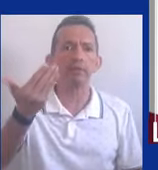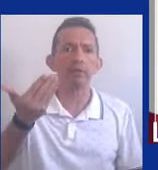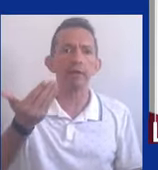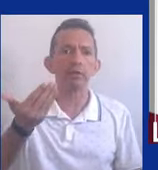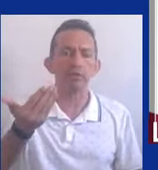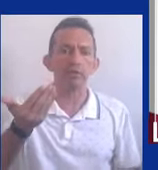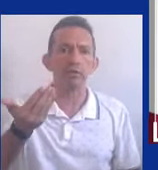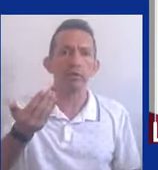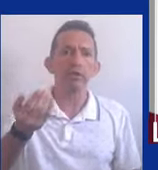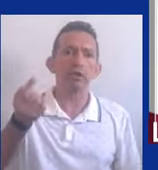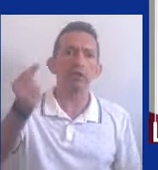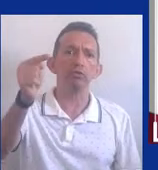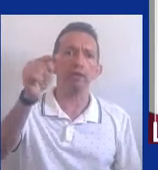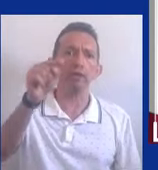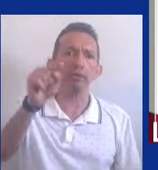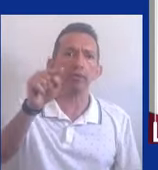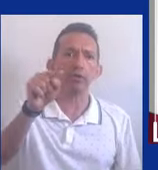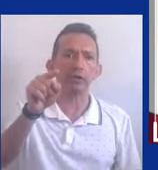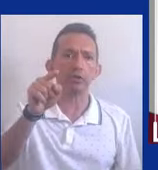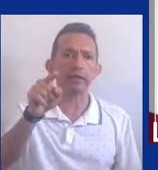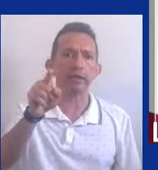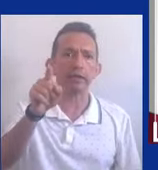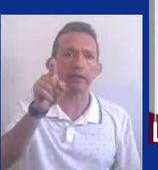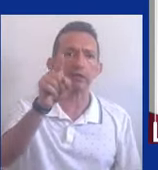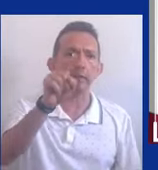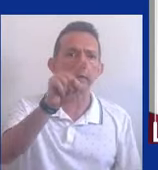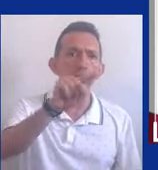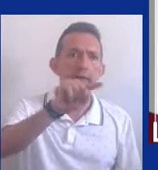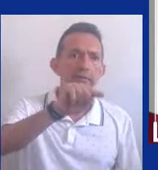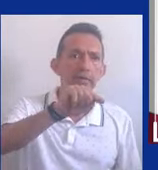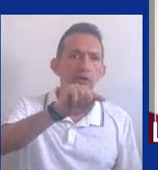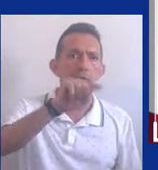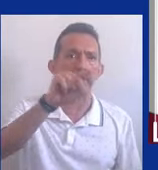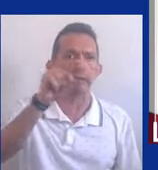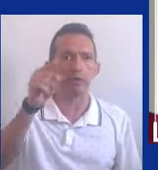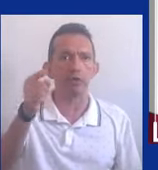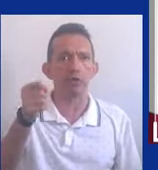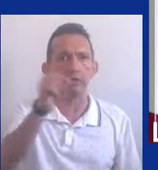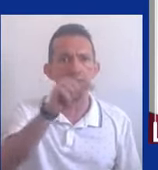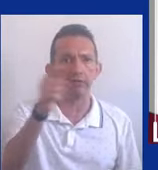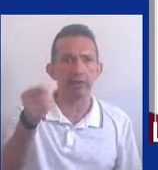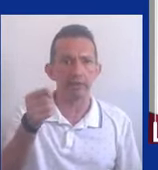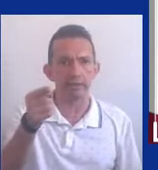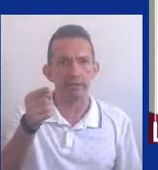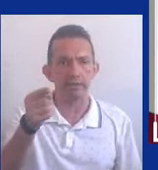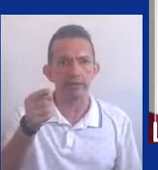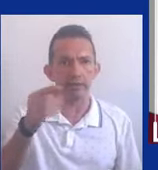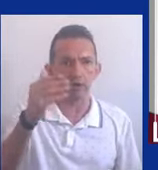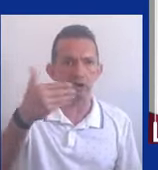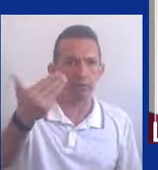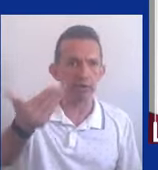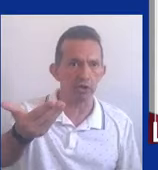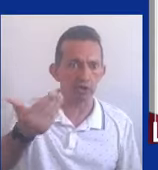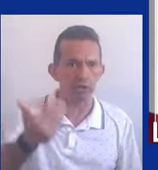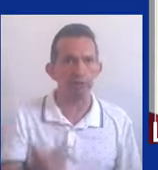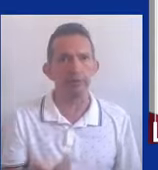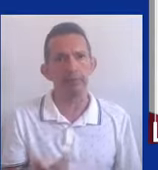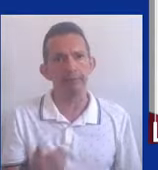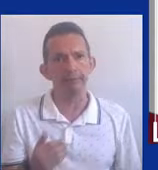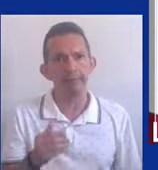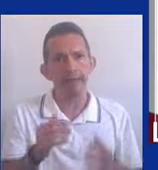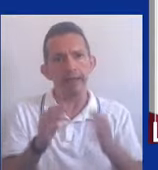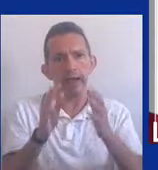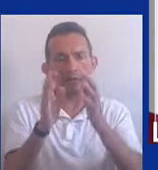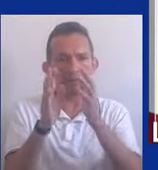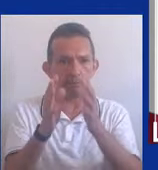movimentos citoplasmáticos que estão diretamente relacionados com a transformação do plasma-gel em plasma-sol e vice-versa, que a gente chama de